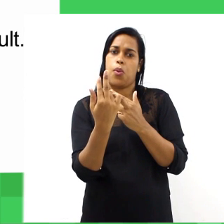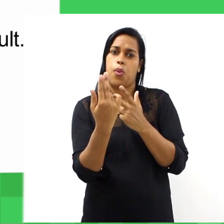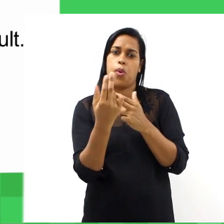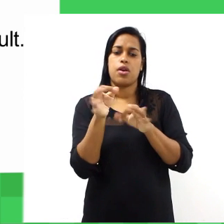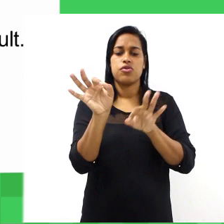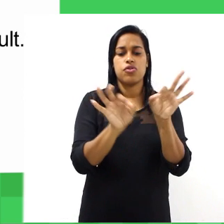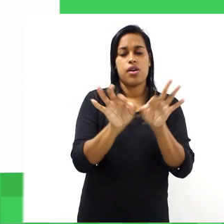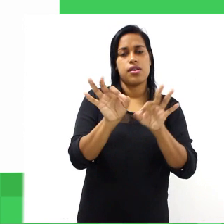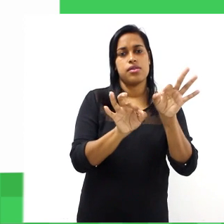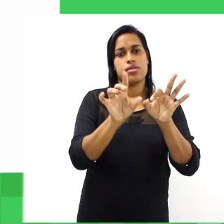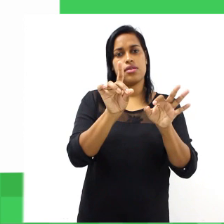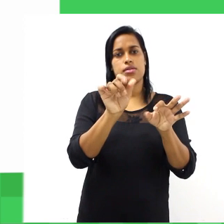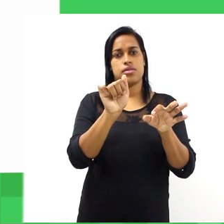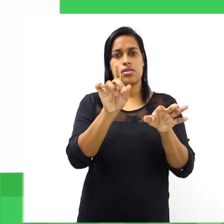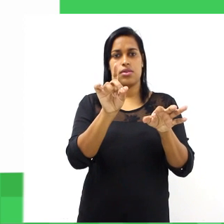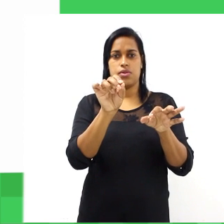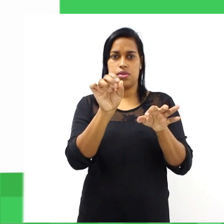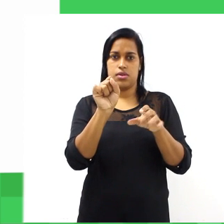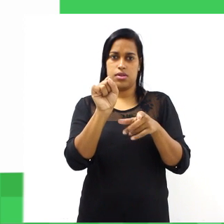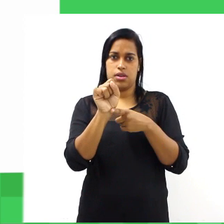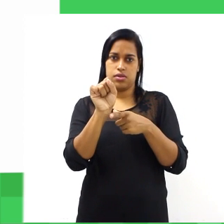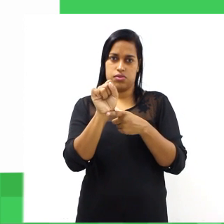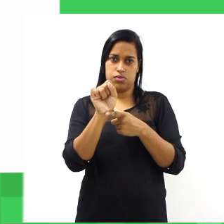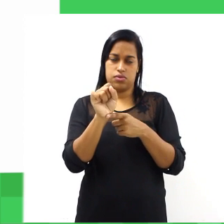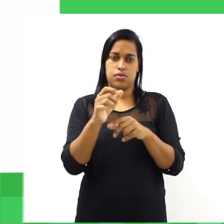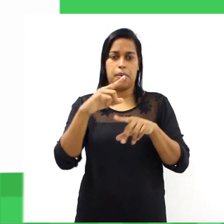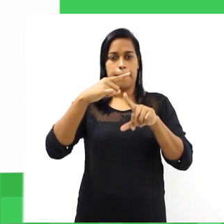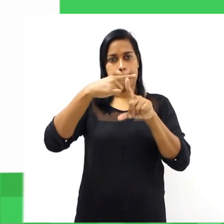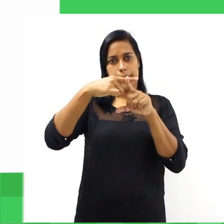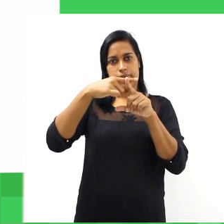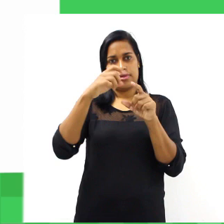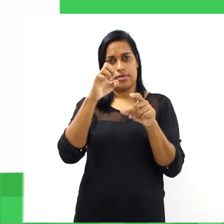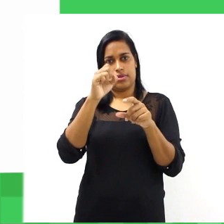curso vamos utilizar MySQL.